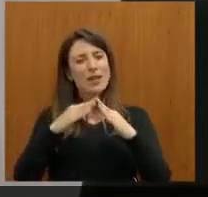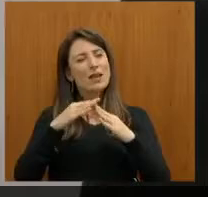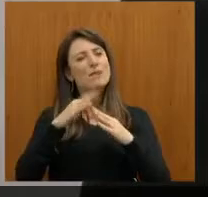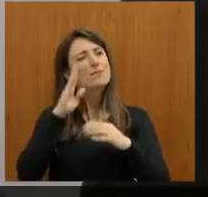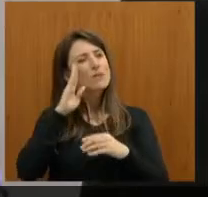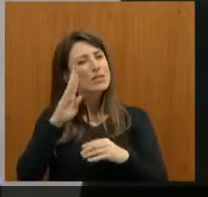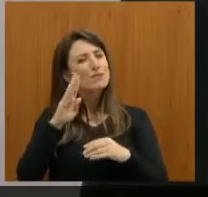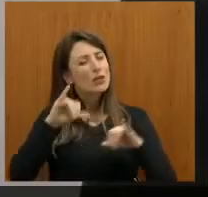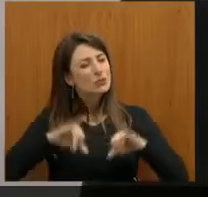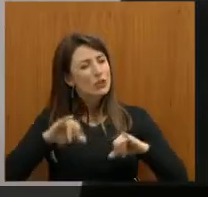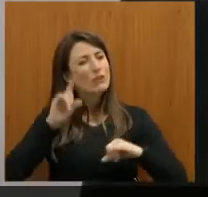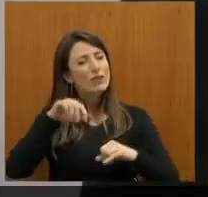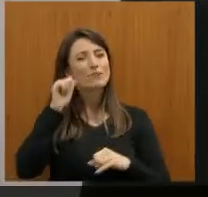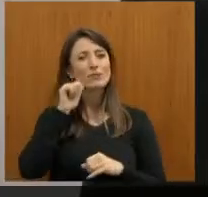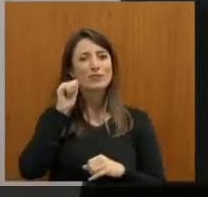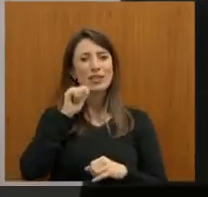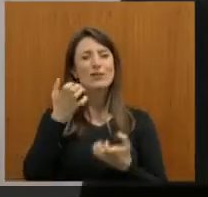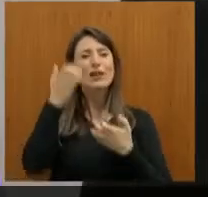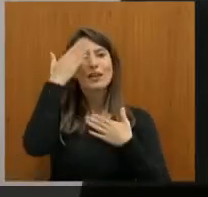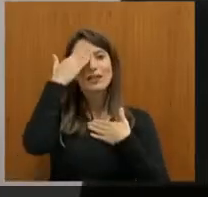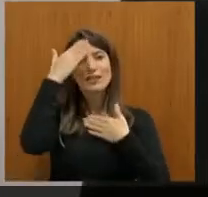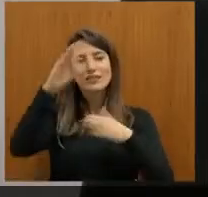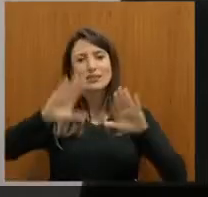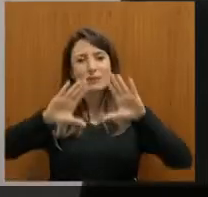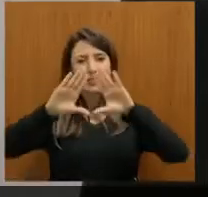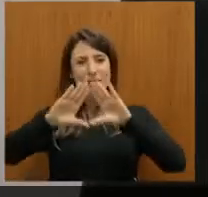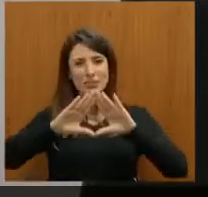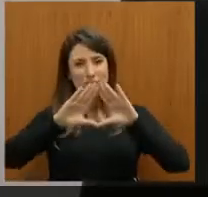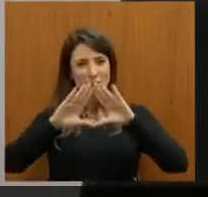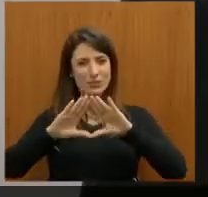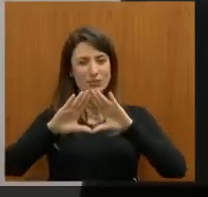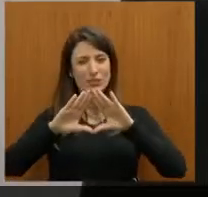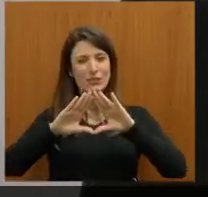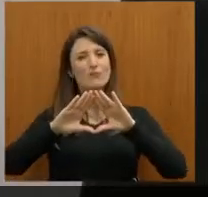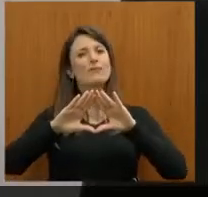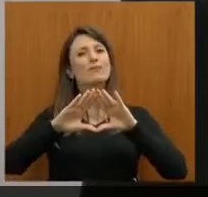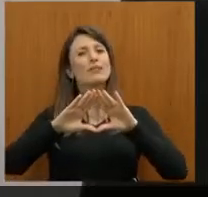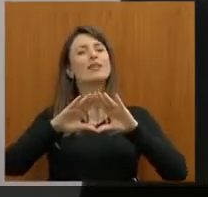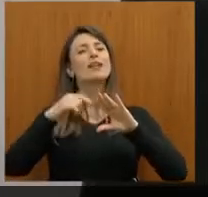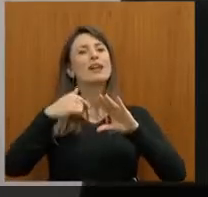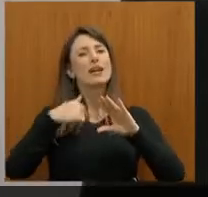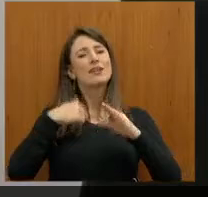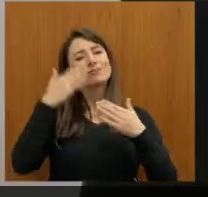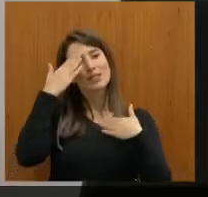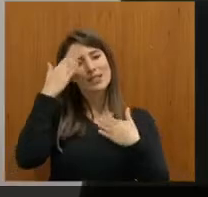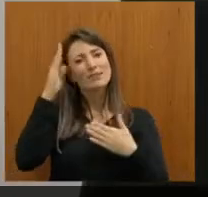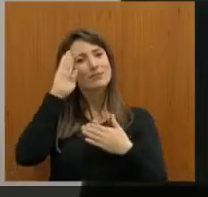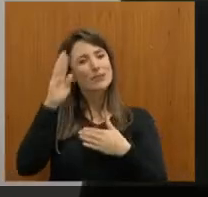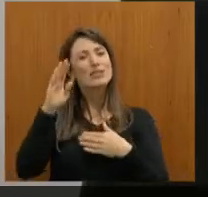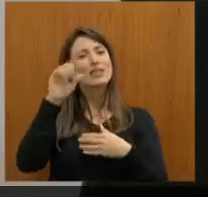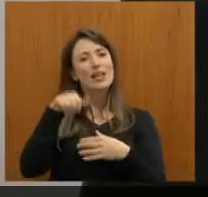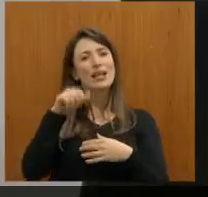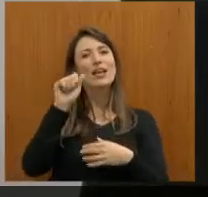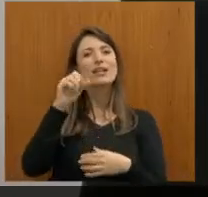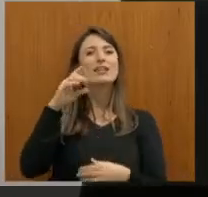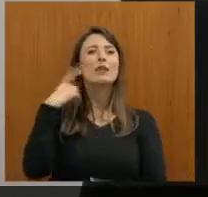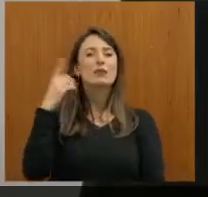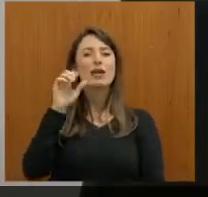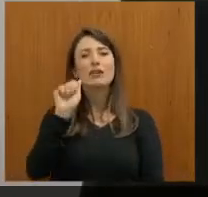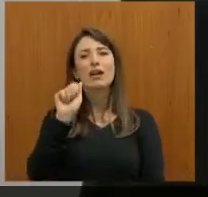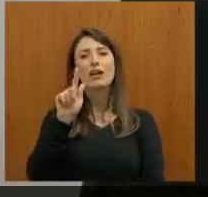a Assembleia Legislativa do Estado de Minas Gerais na figura do nosso Presidente Deputado Agostinho Patrus por acolher